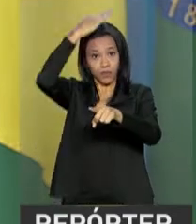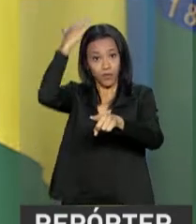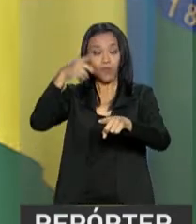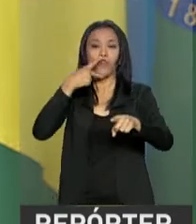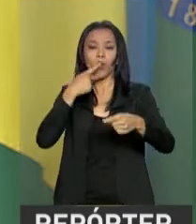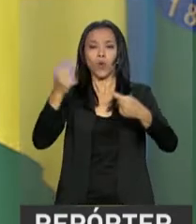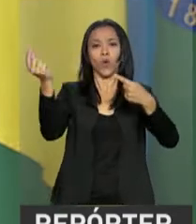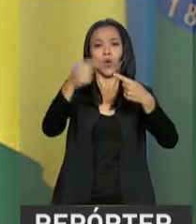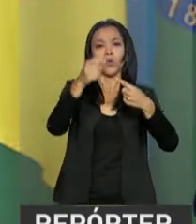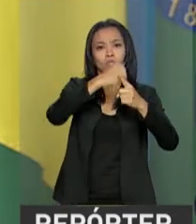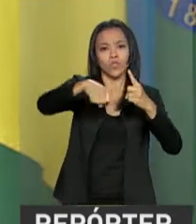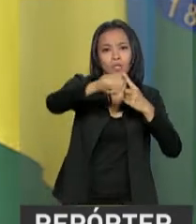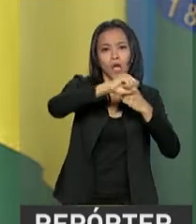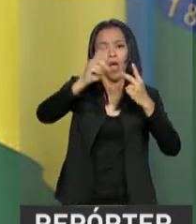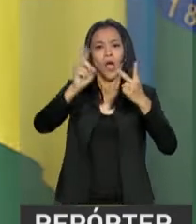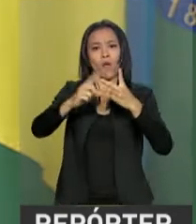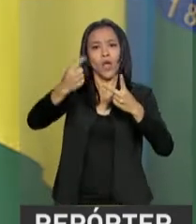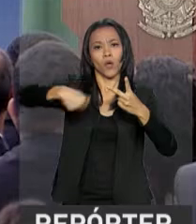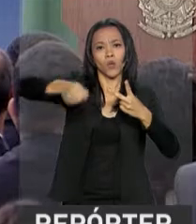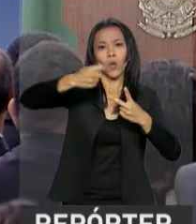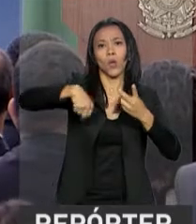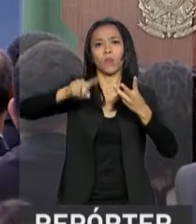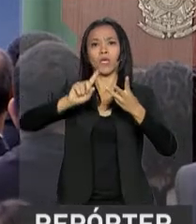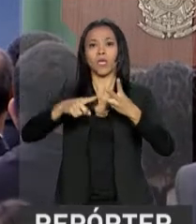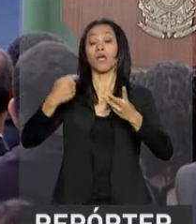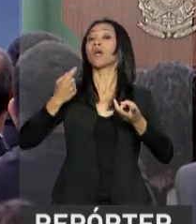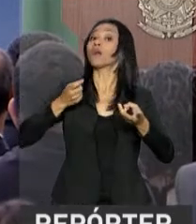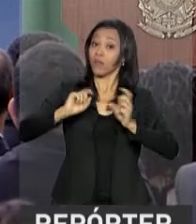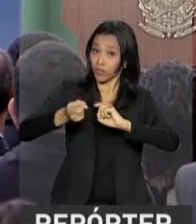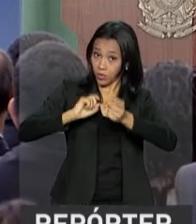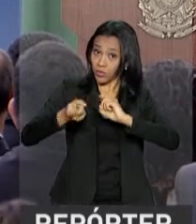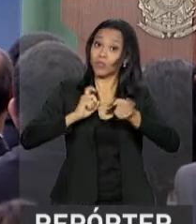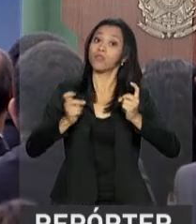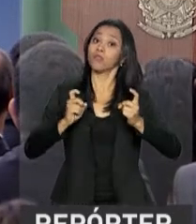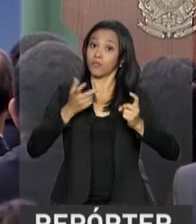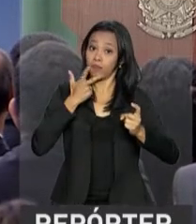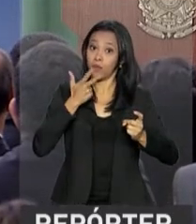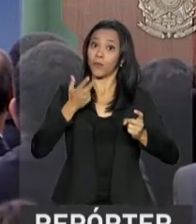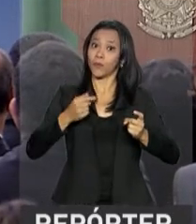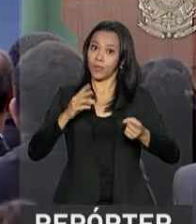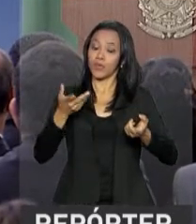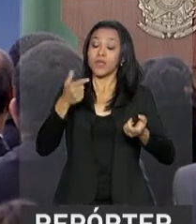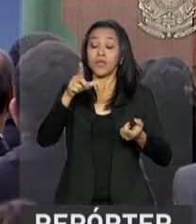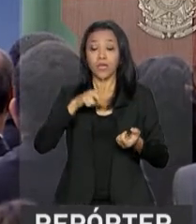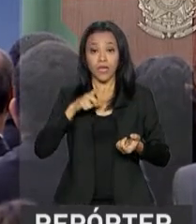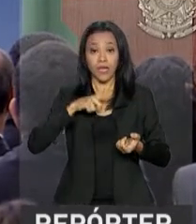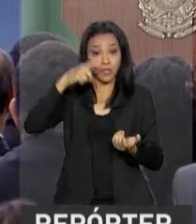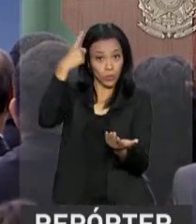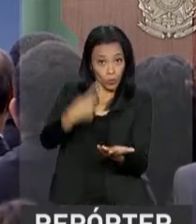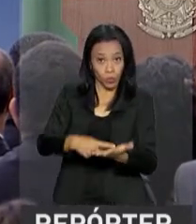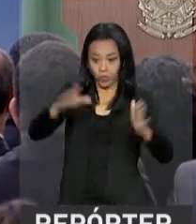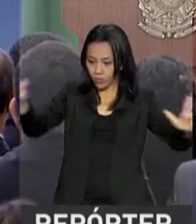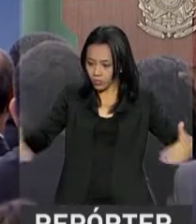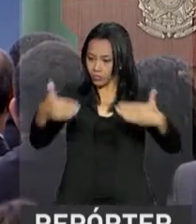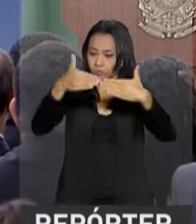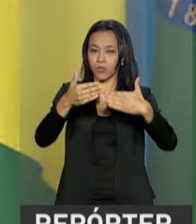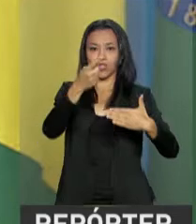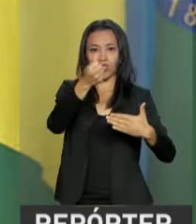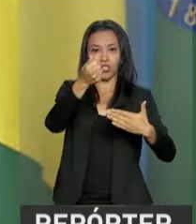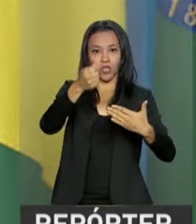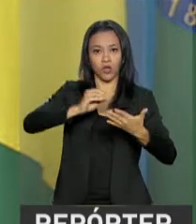econômica e institucional da medida e afirmou que o acordo tem o potencial de injetar dinheiro na economia